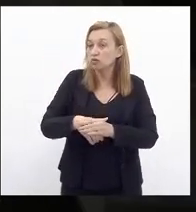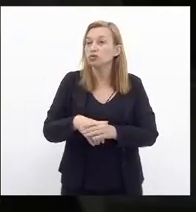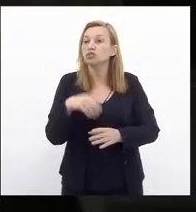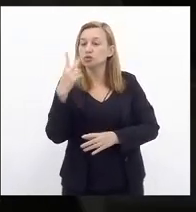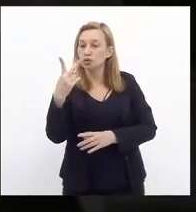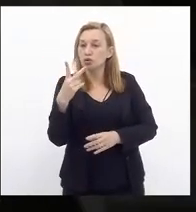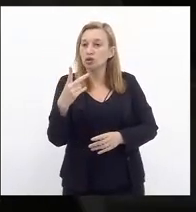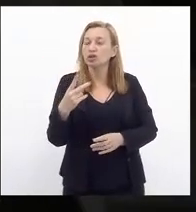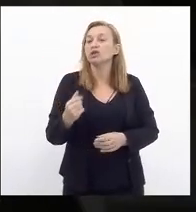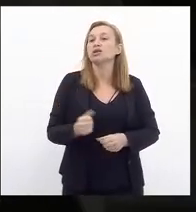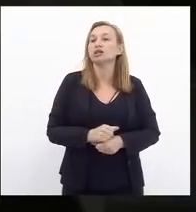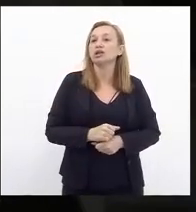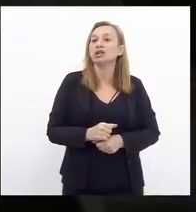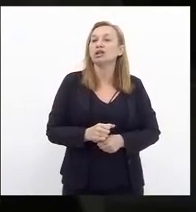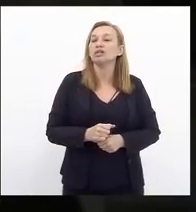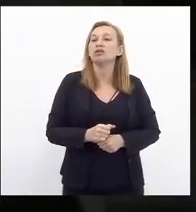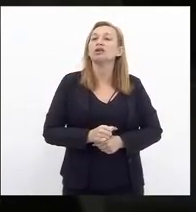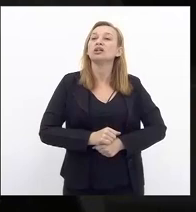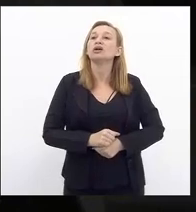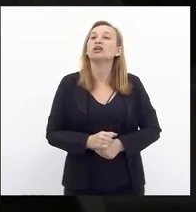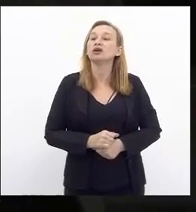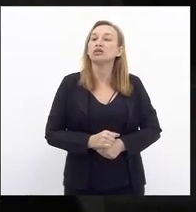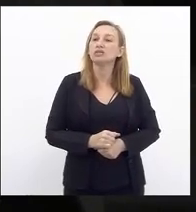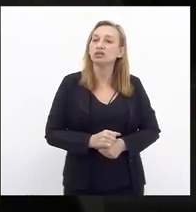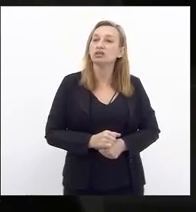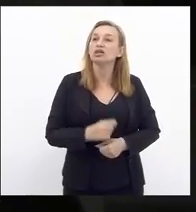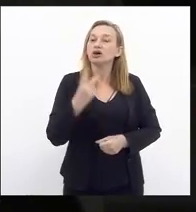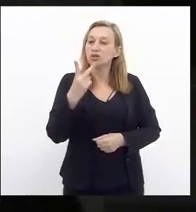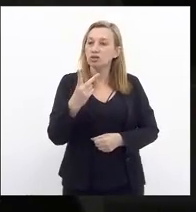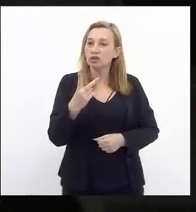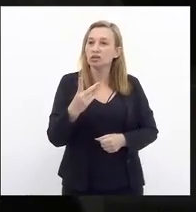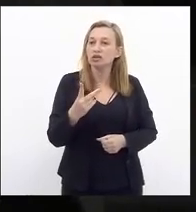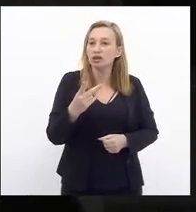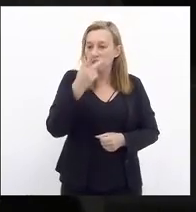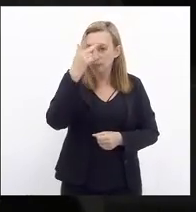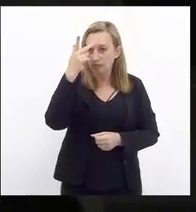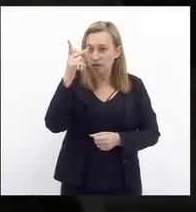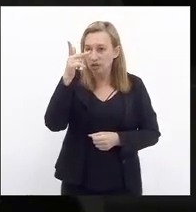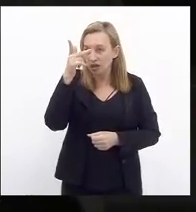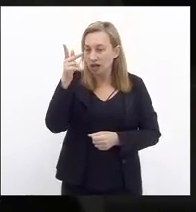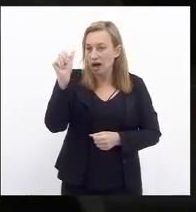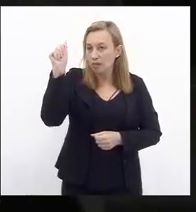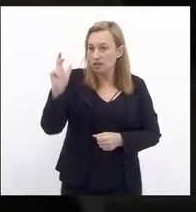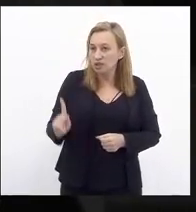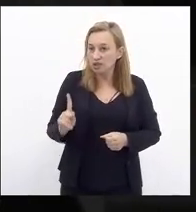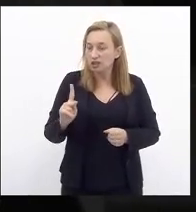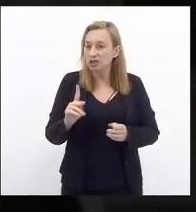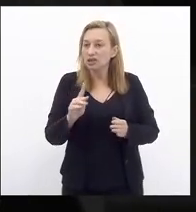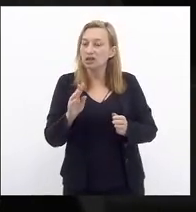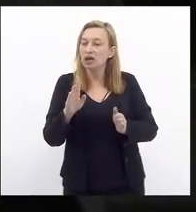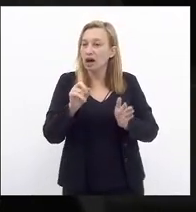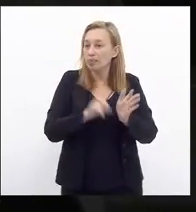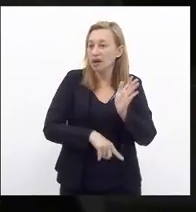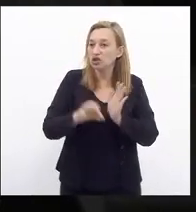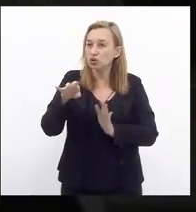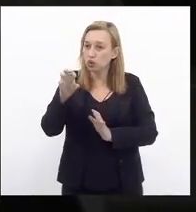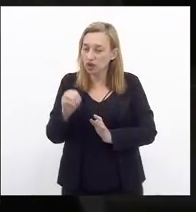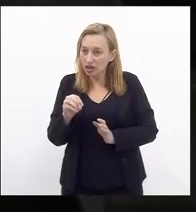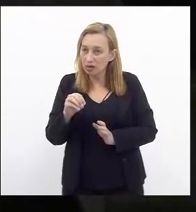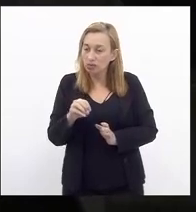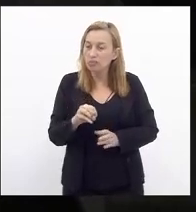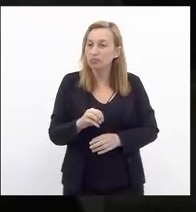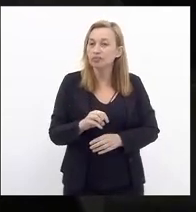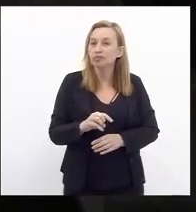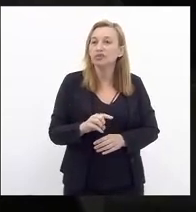duas incidir contribuição para pensões aposentadorias abaixo do teto o que a gente não está fazendo teria uma curiosidade